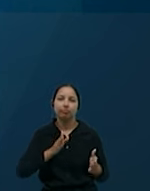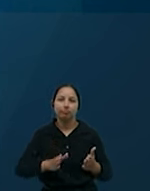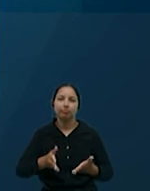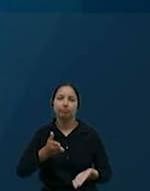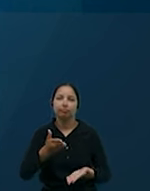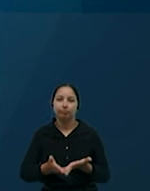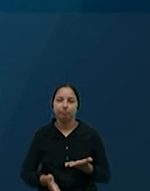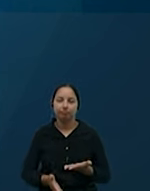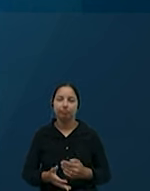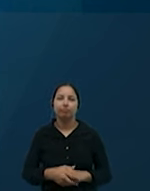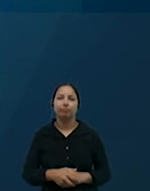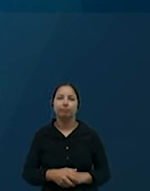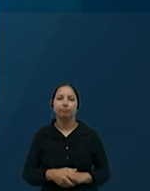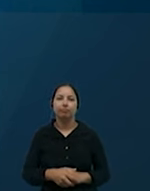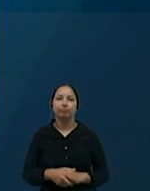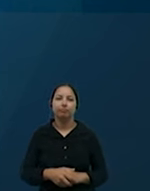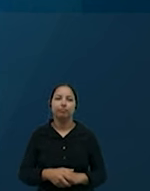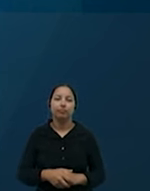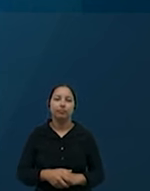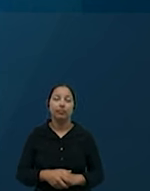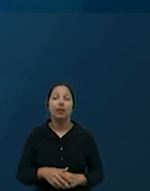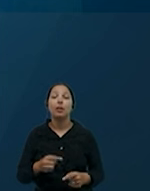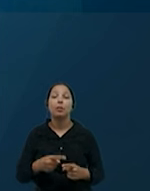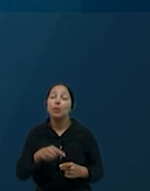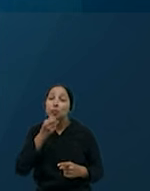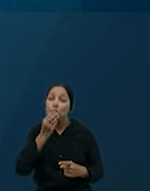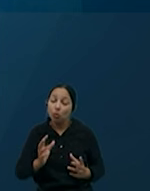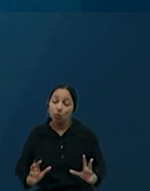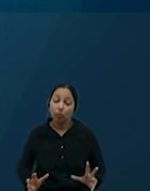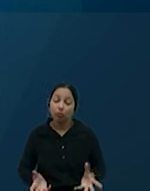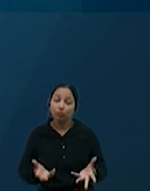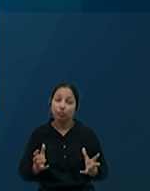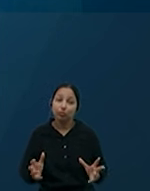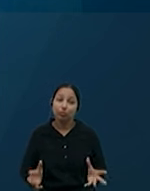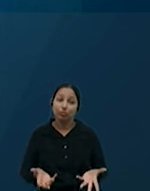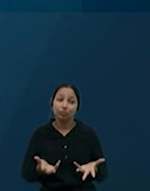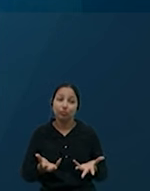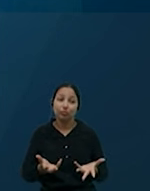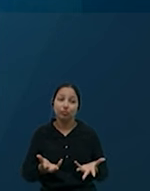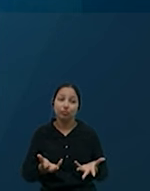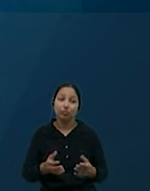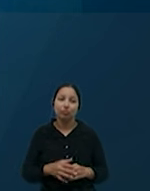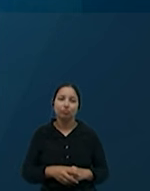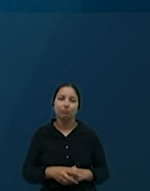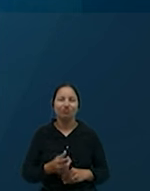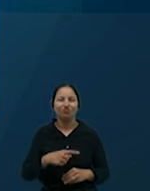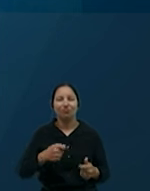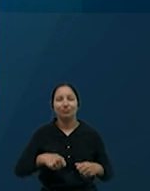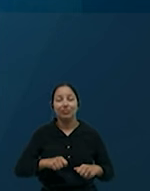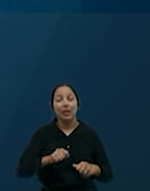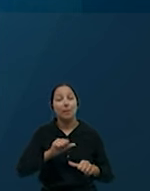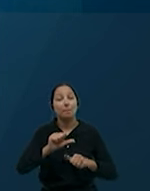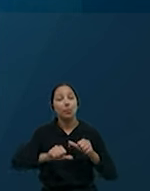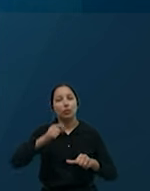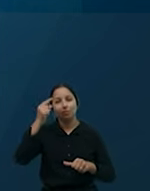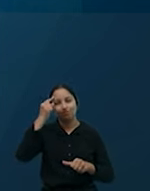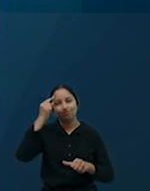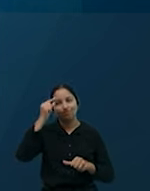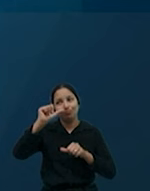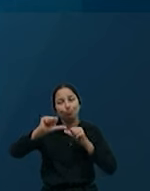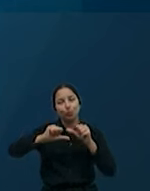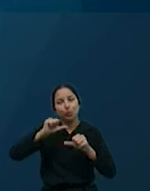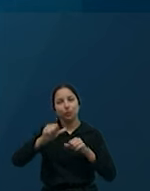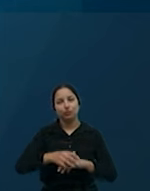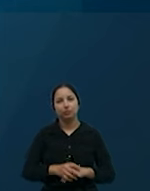forma de estimular esse tipo de conduta. A gente precisa mudar a mentalidade dos advogados. Eu